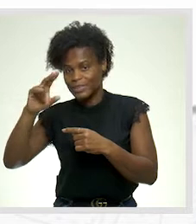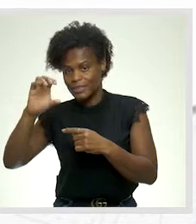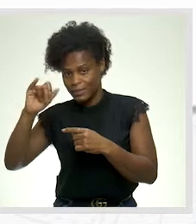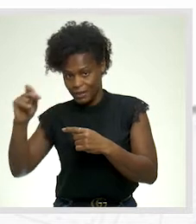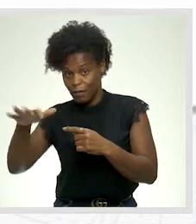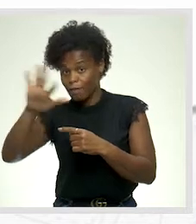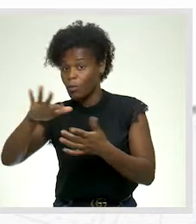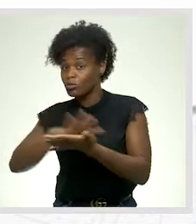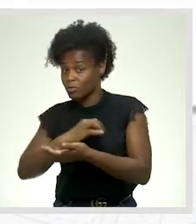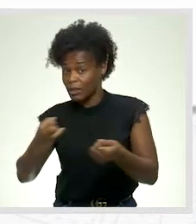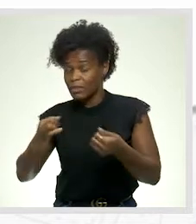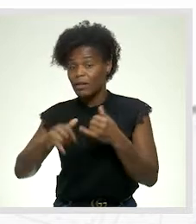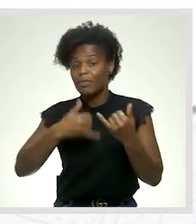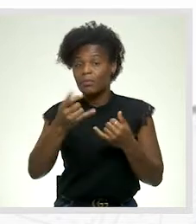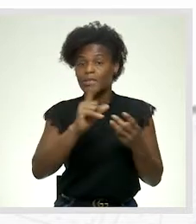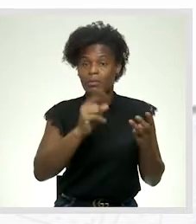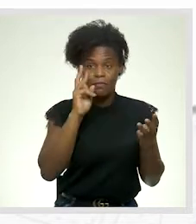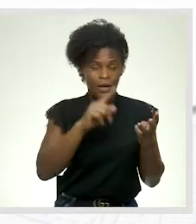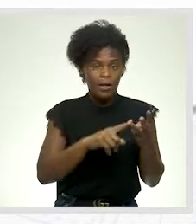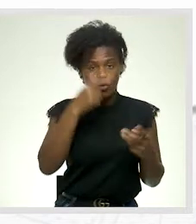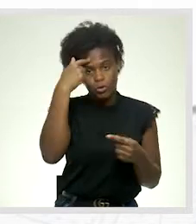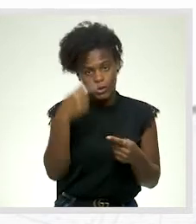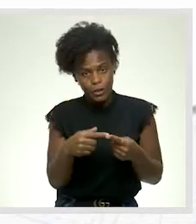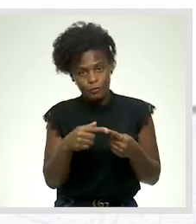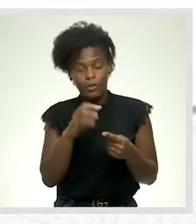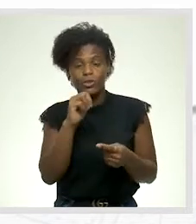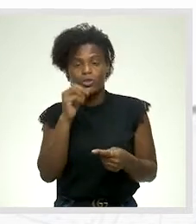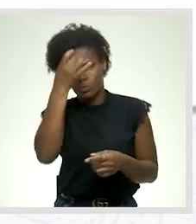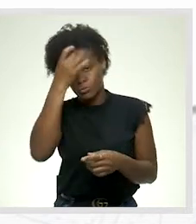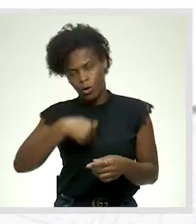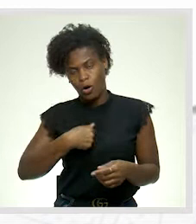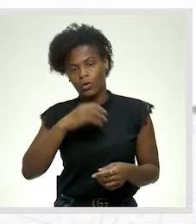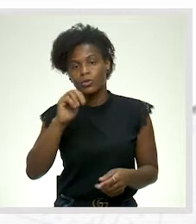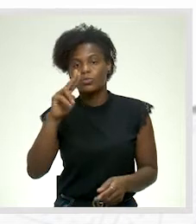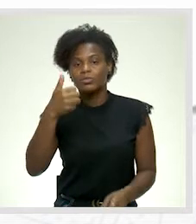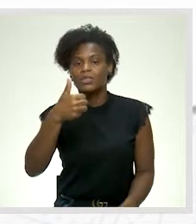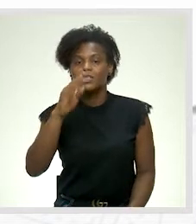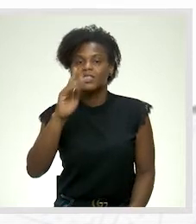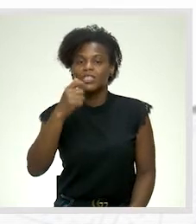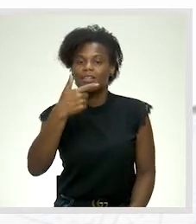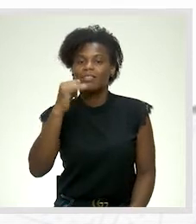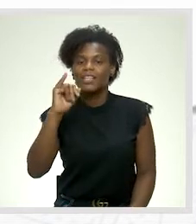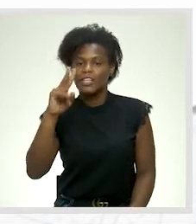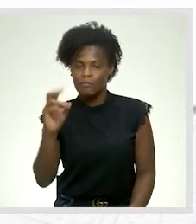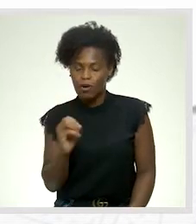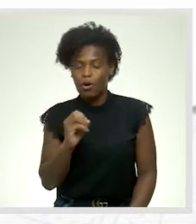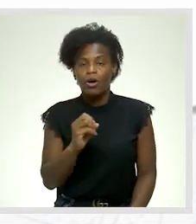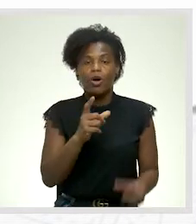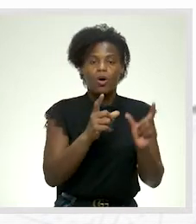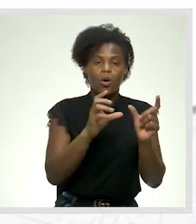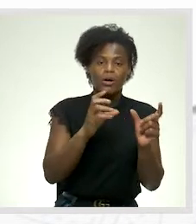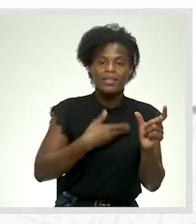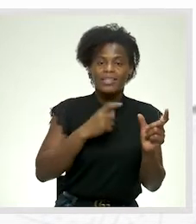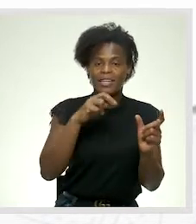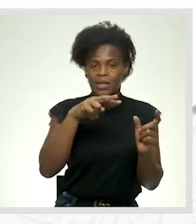e também ver a questão da objetividade, subjetividade, conotação, denotação dentro